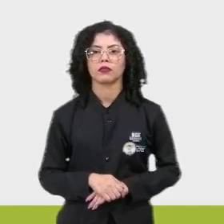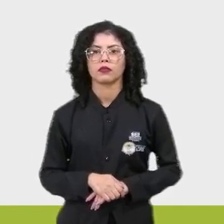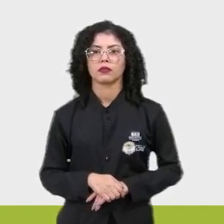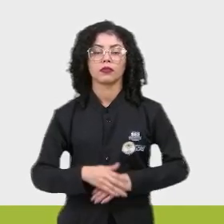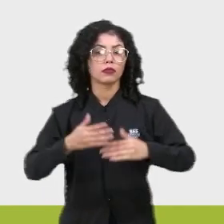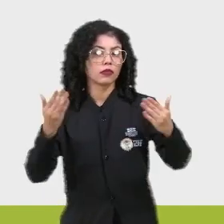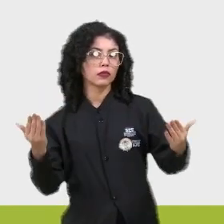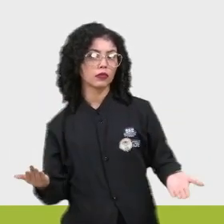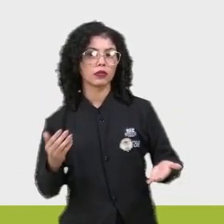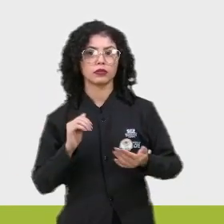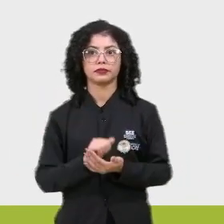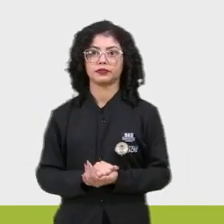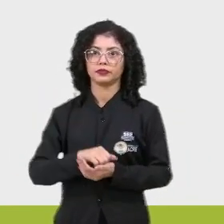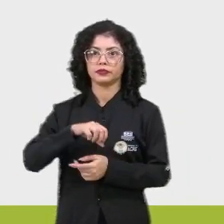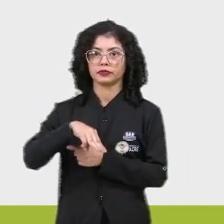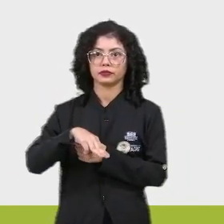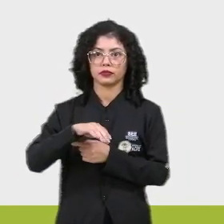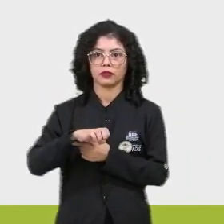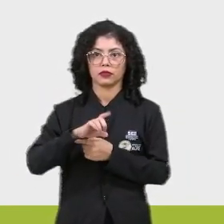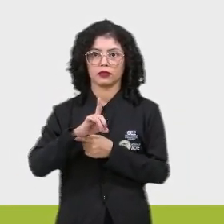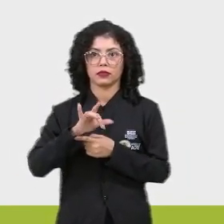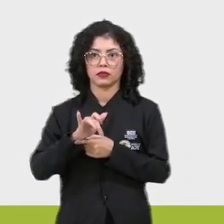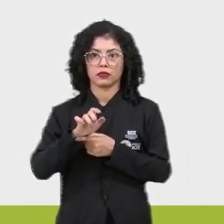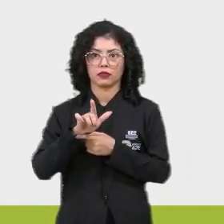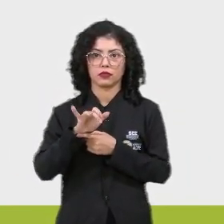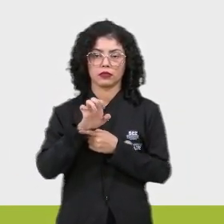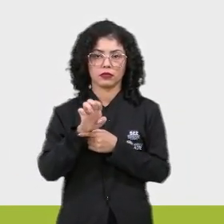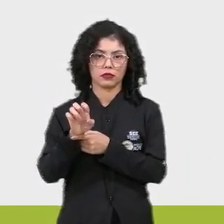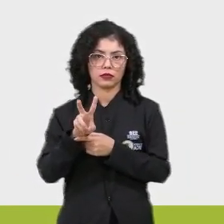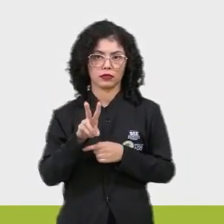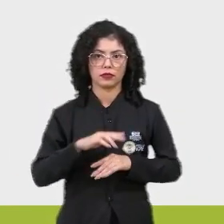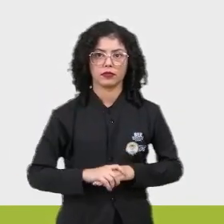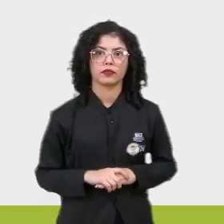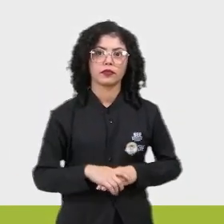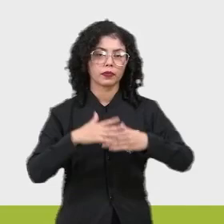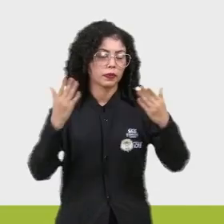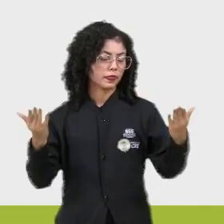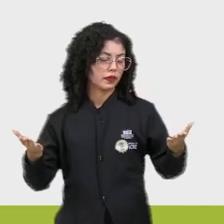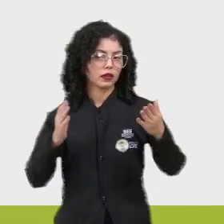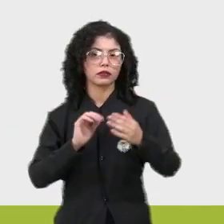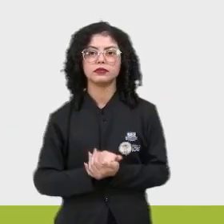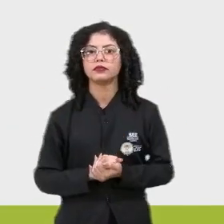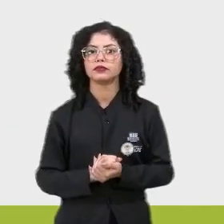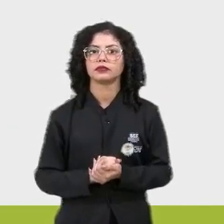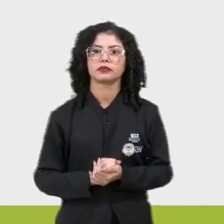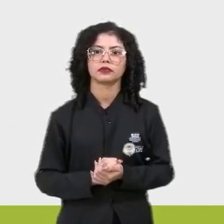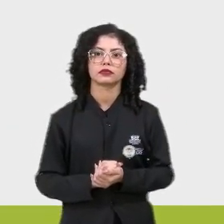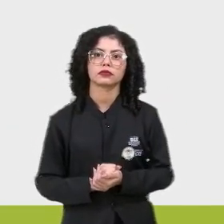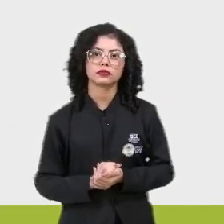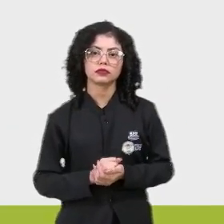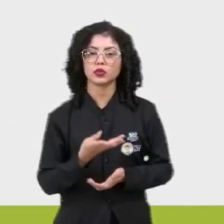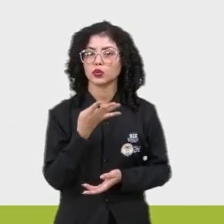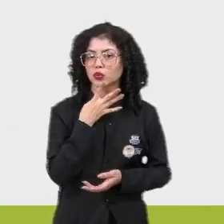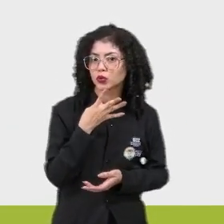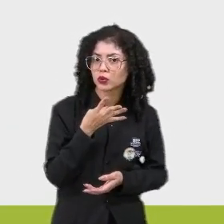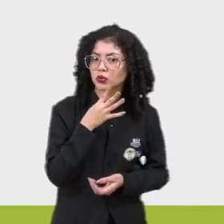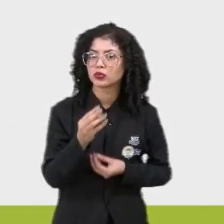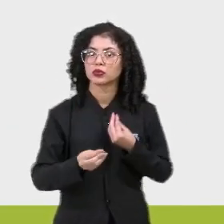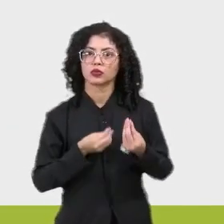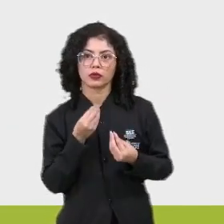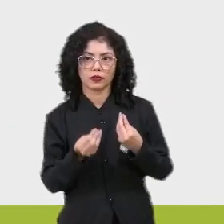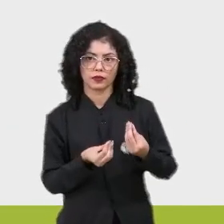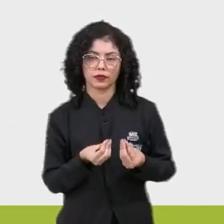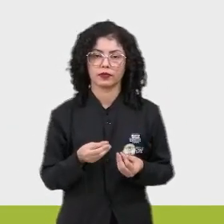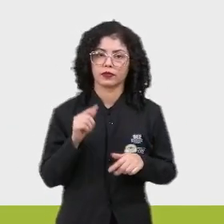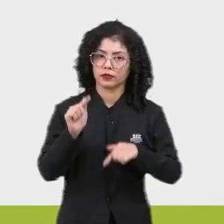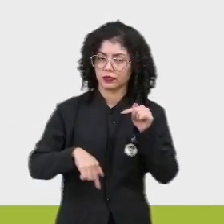E então veio Mendeleev. É tanto, gente, que ele ficou conhecido no